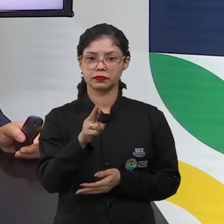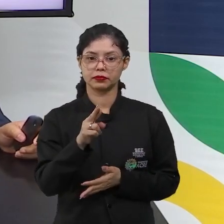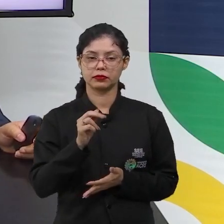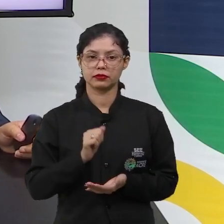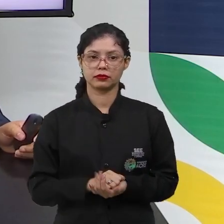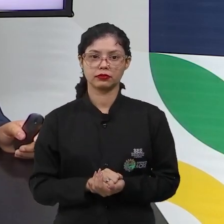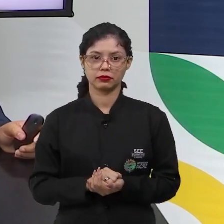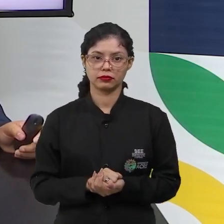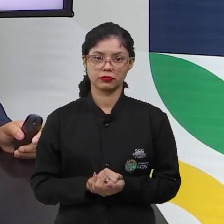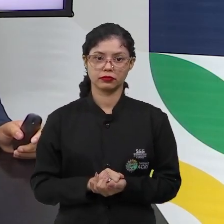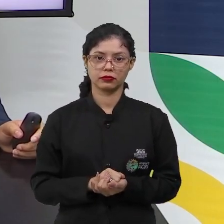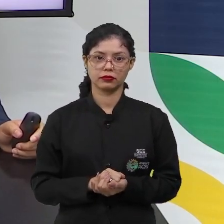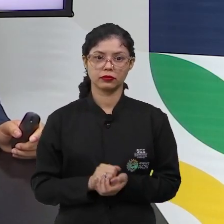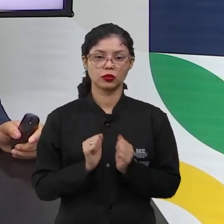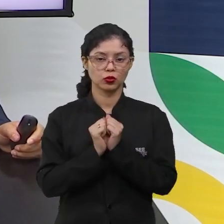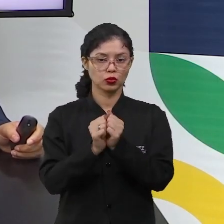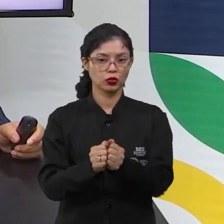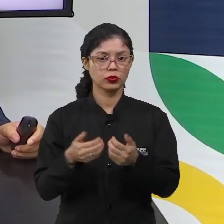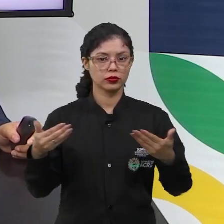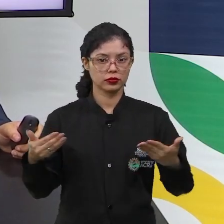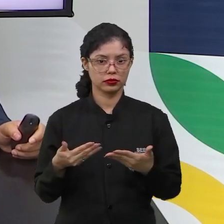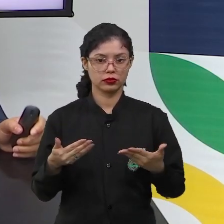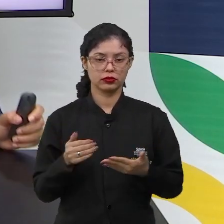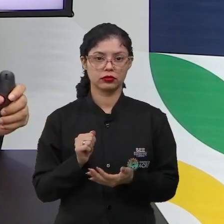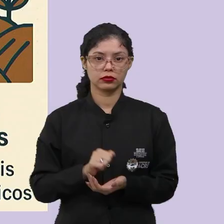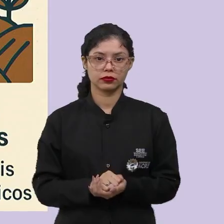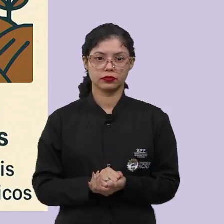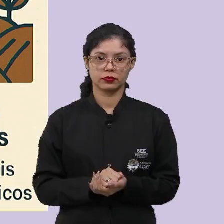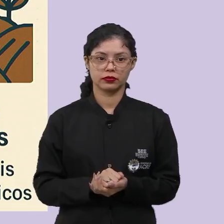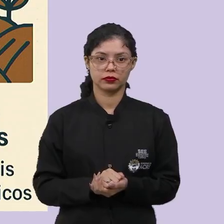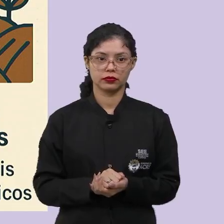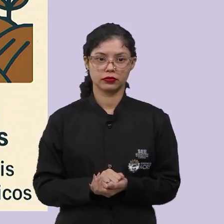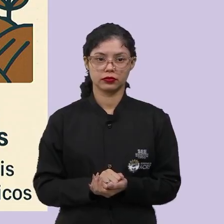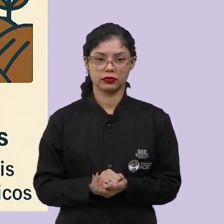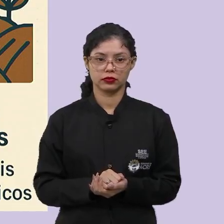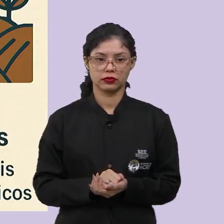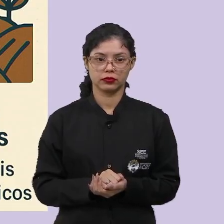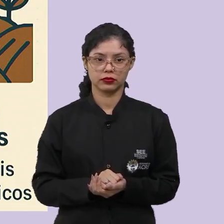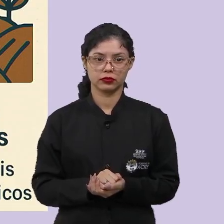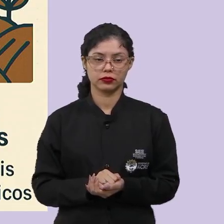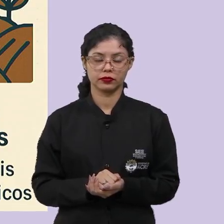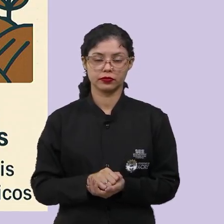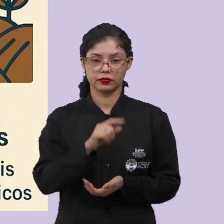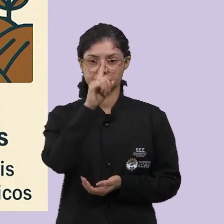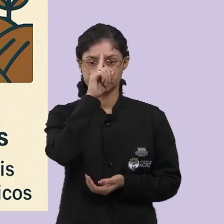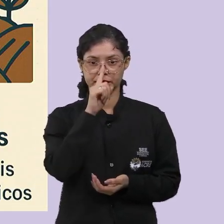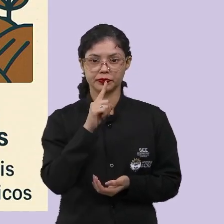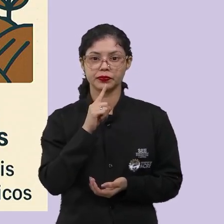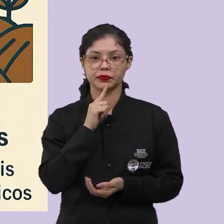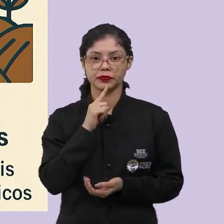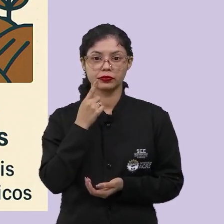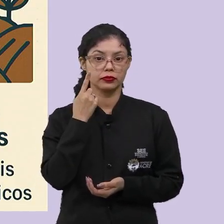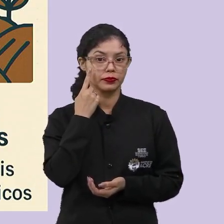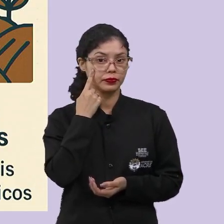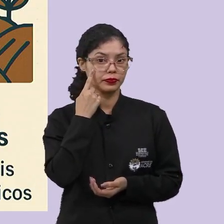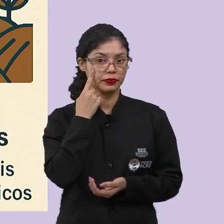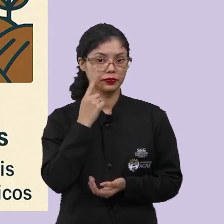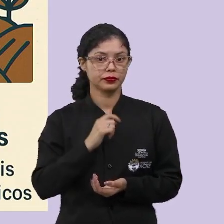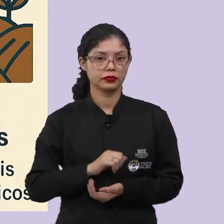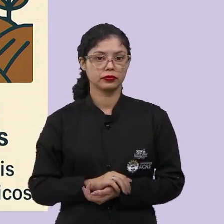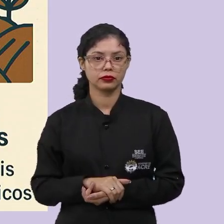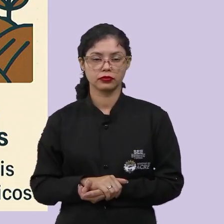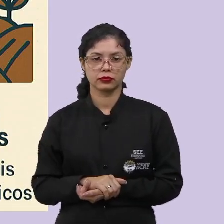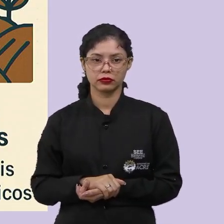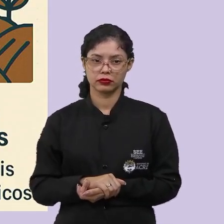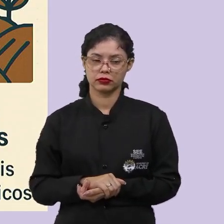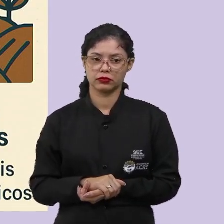responderem. Quero a participação de vocês. A questão está na tela e diz o seguinte: observe a imagem.